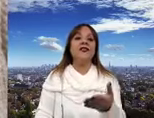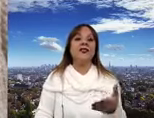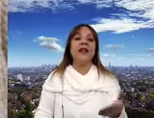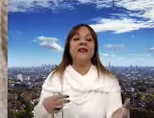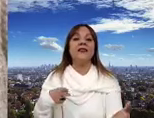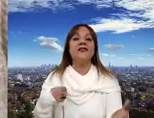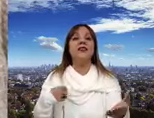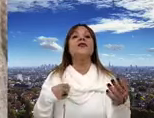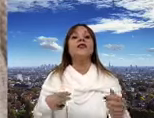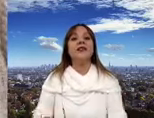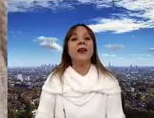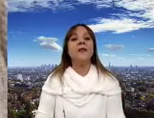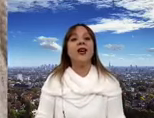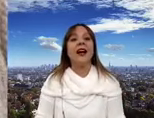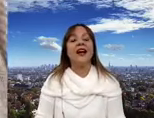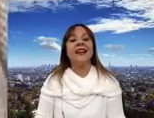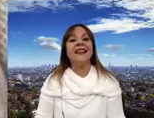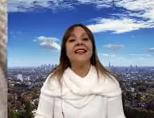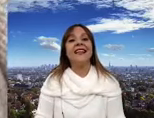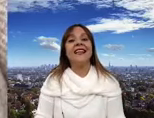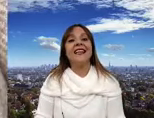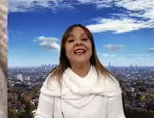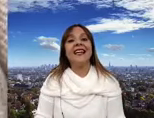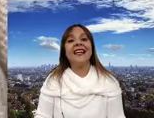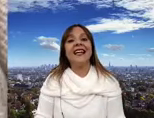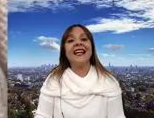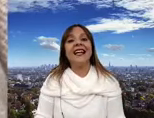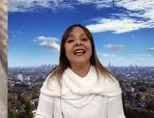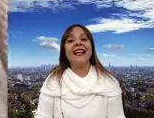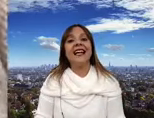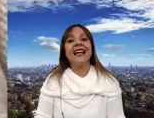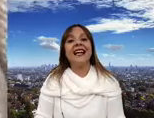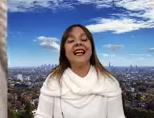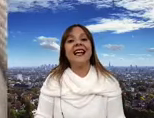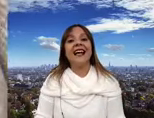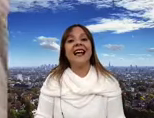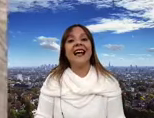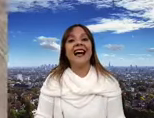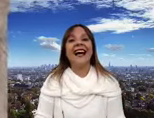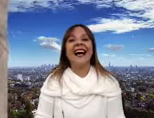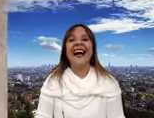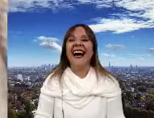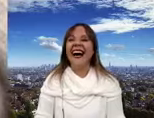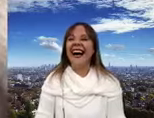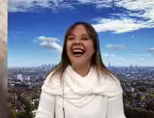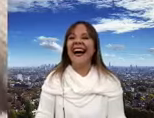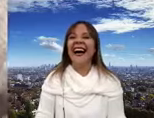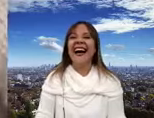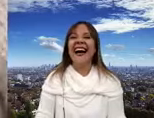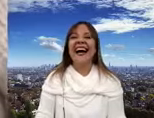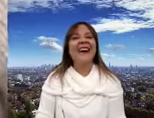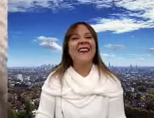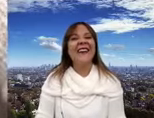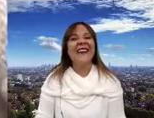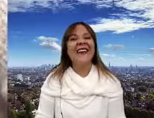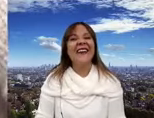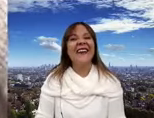tantos anos, quanto tempo já? Há 84 anos faz. 84 anos. Sabe o filme Titanic?